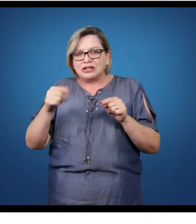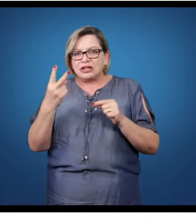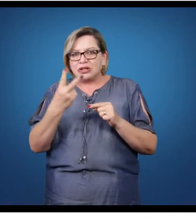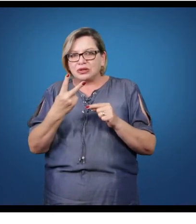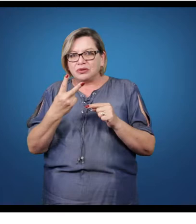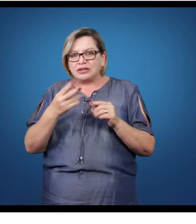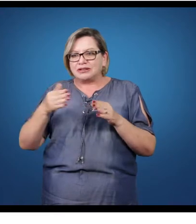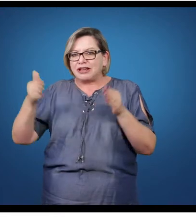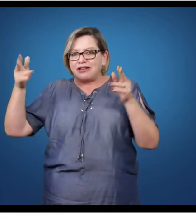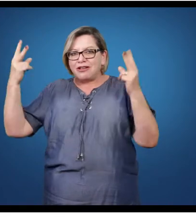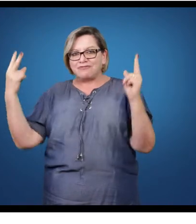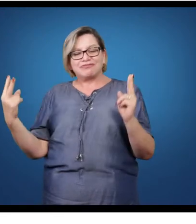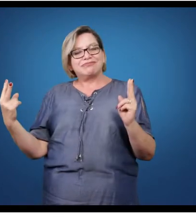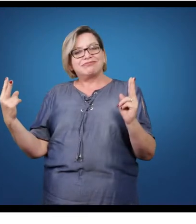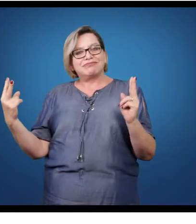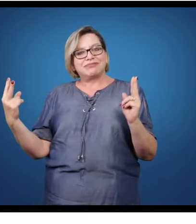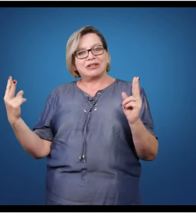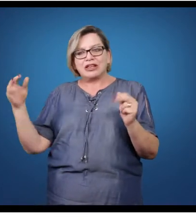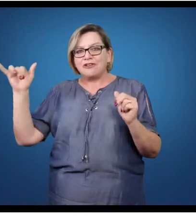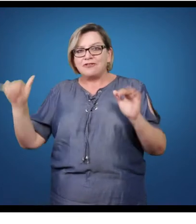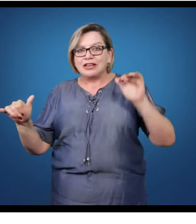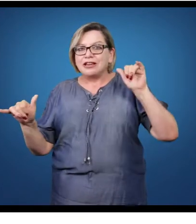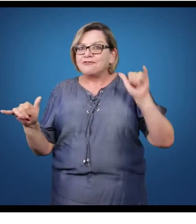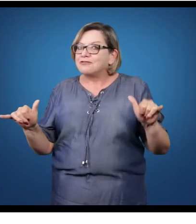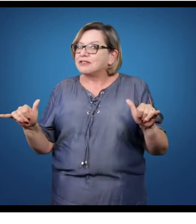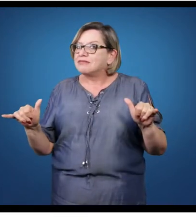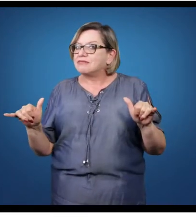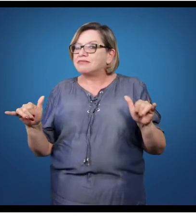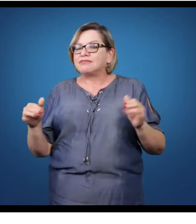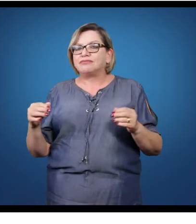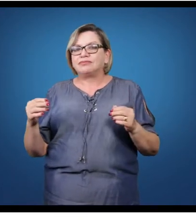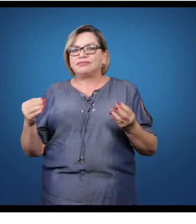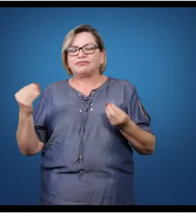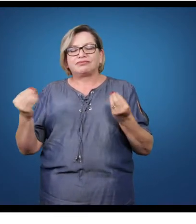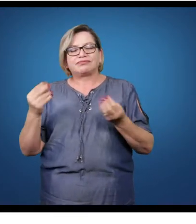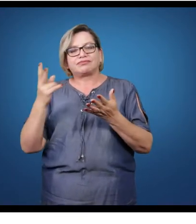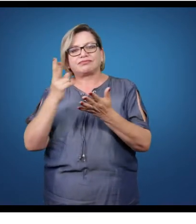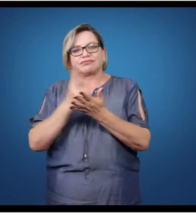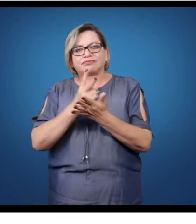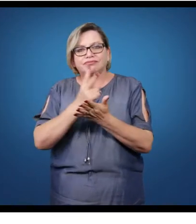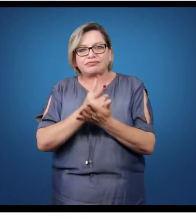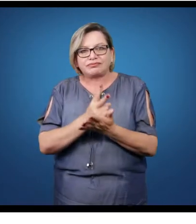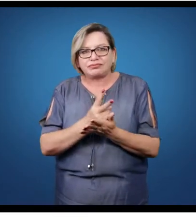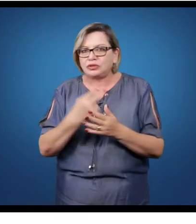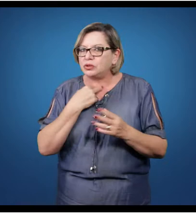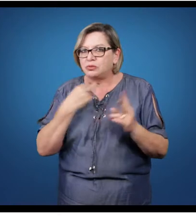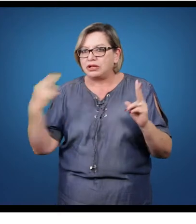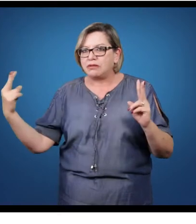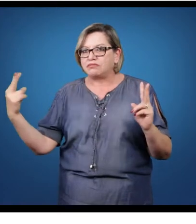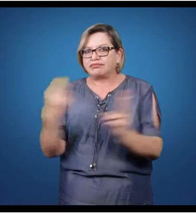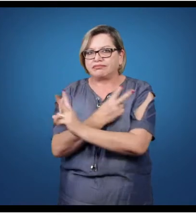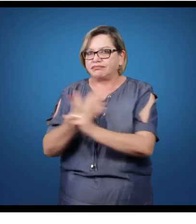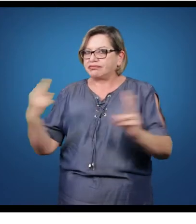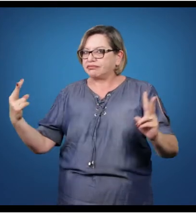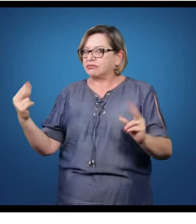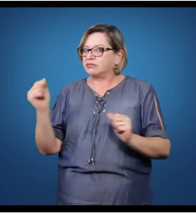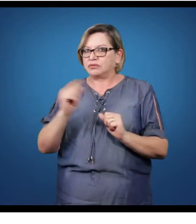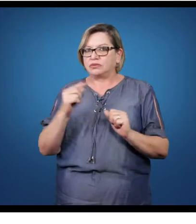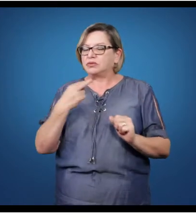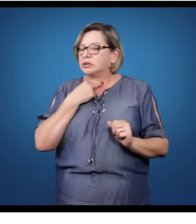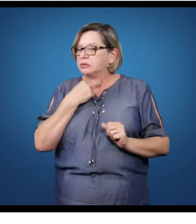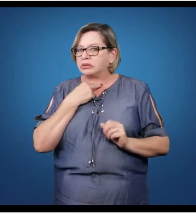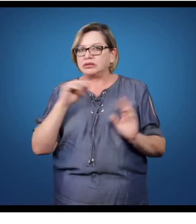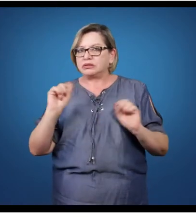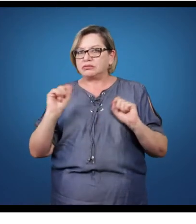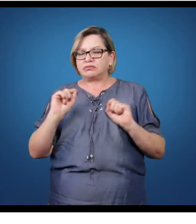fixos na outra meia quadra então são dois alunos de cada equipe em cada 6 quadra sem poder transpor o limite do